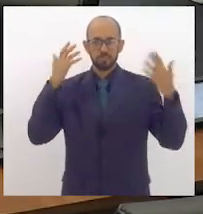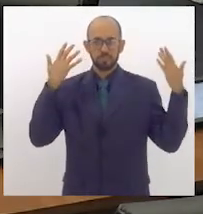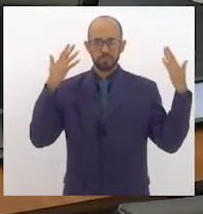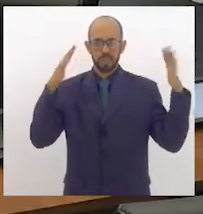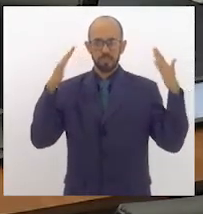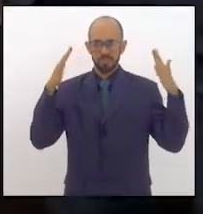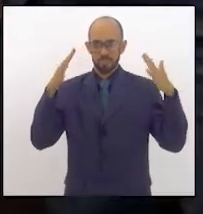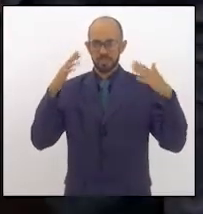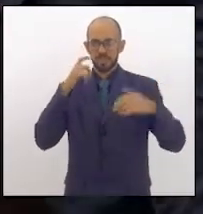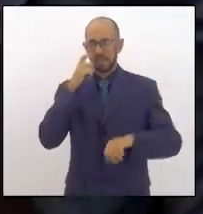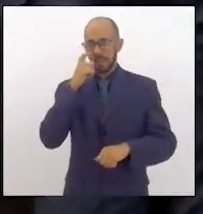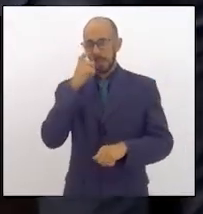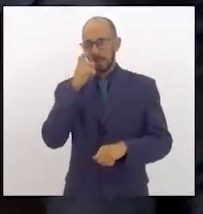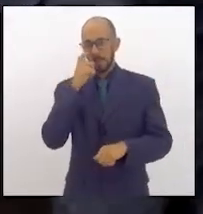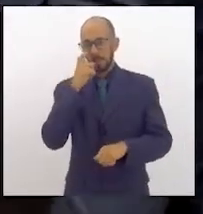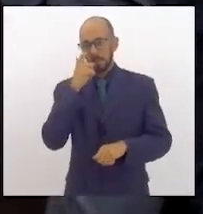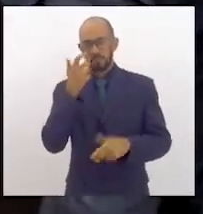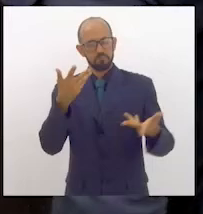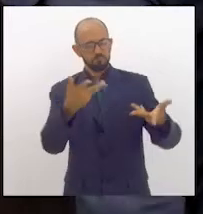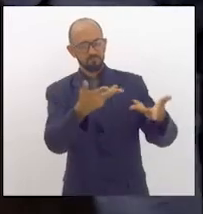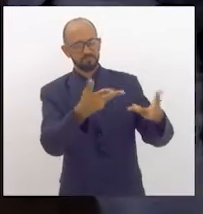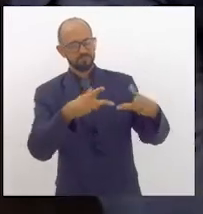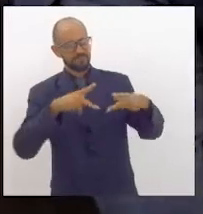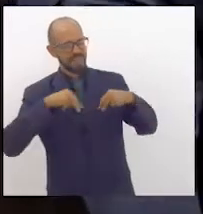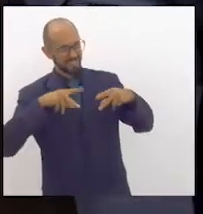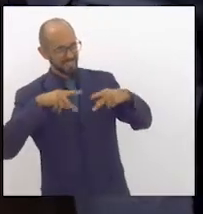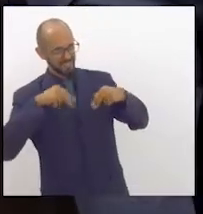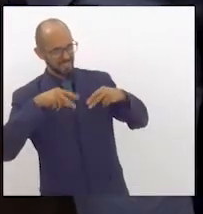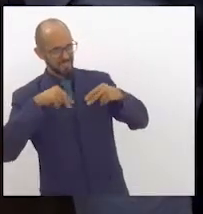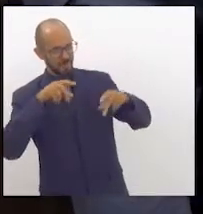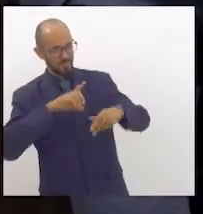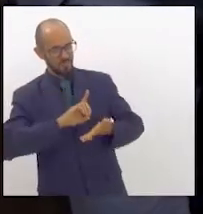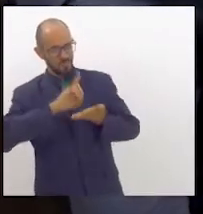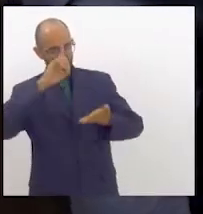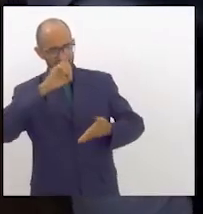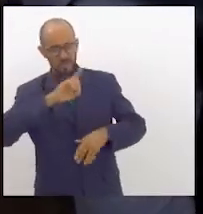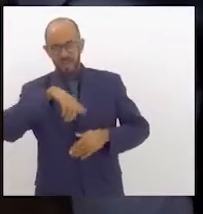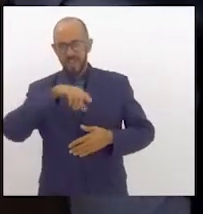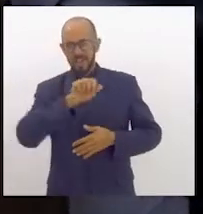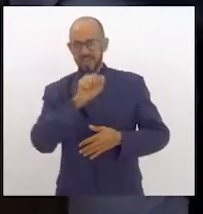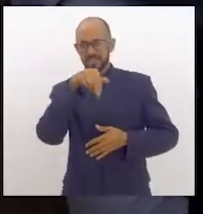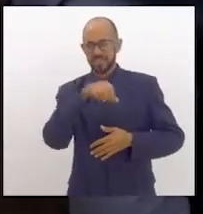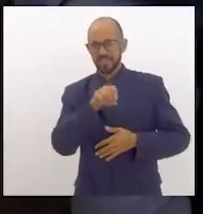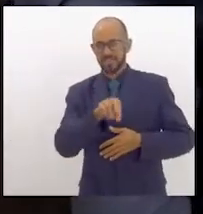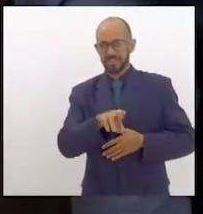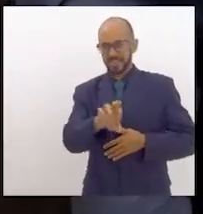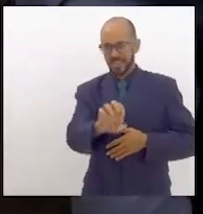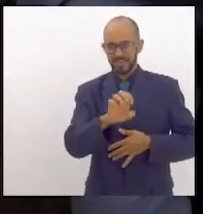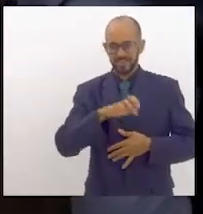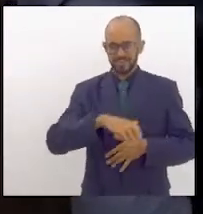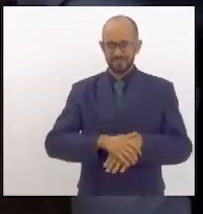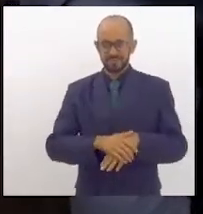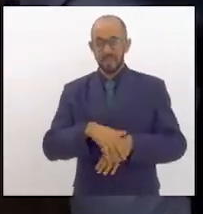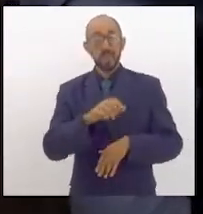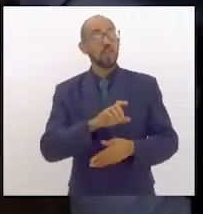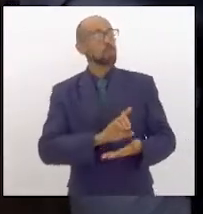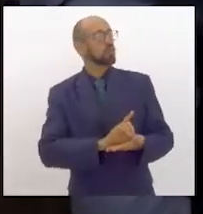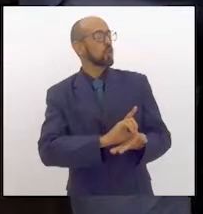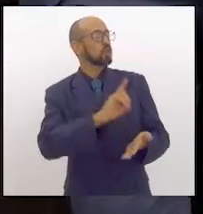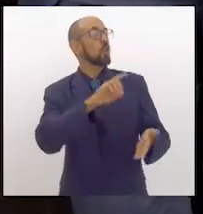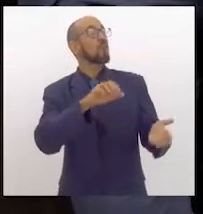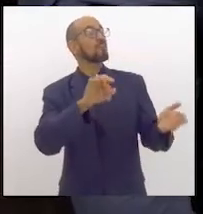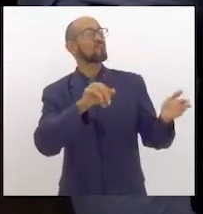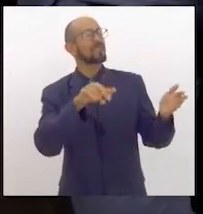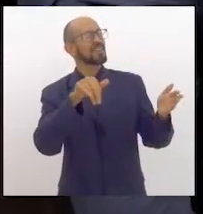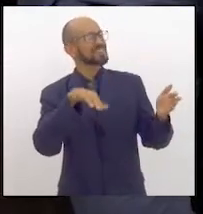ele super merece Doutor André nossa mãe desculpa eu tô Francisco